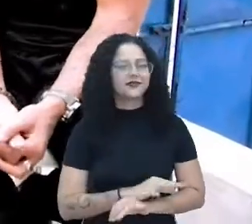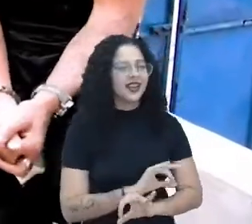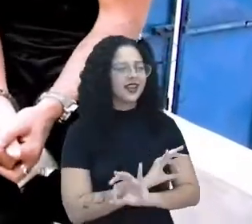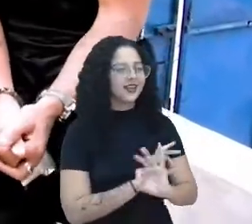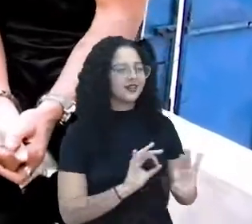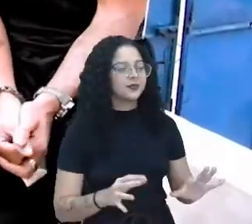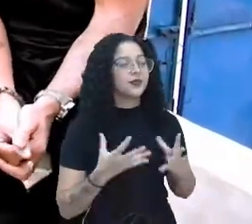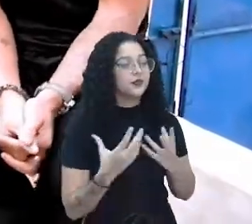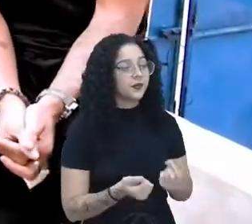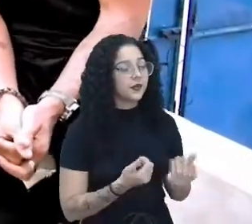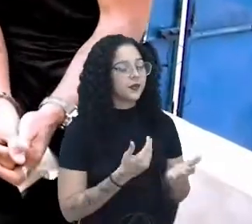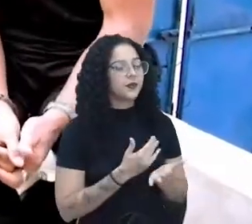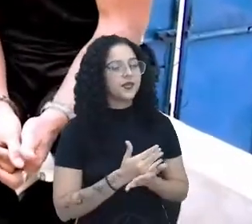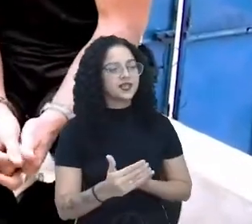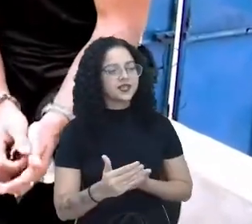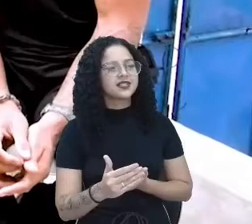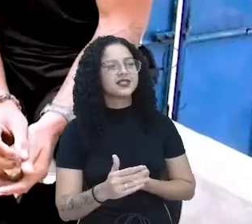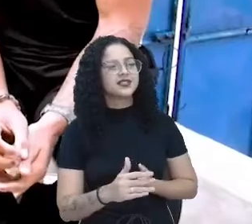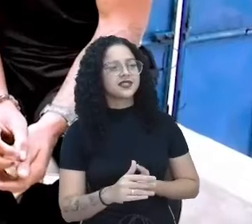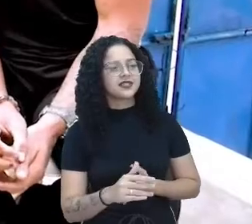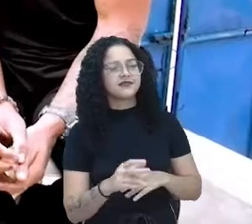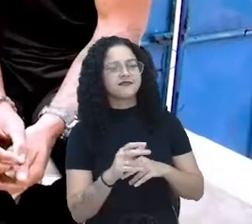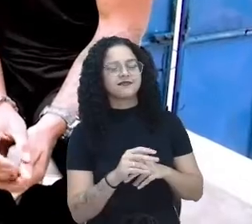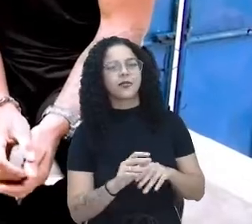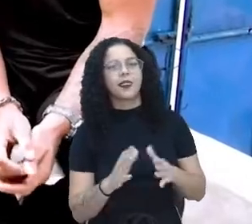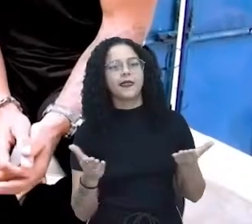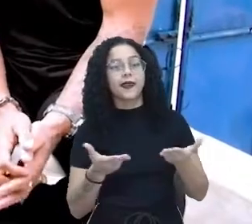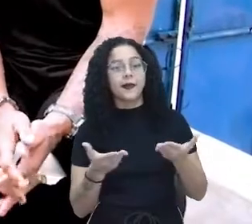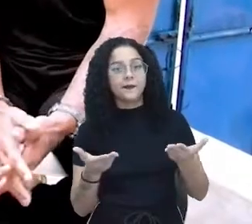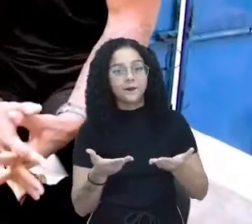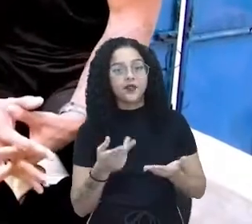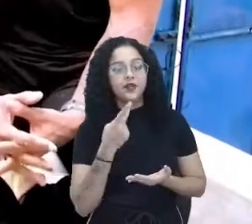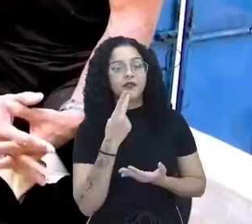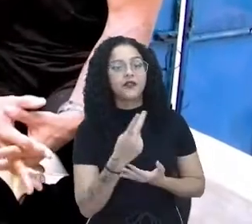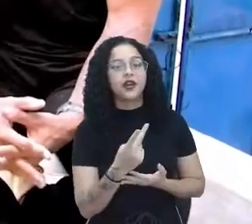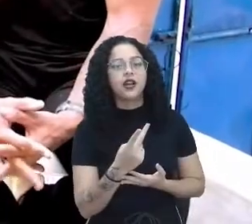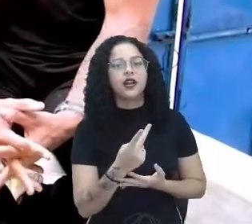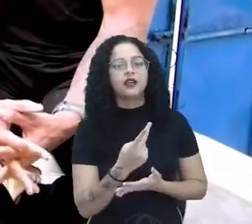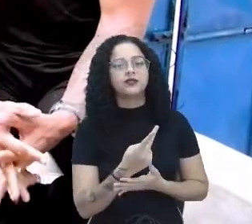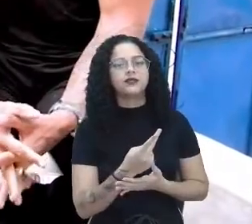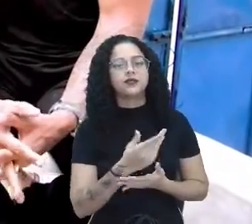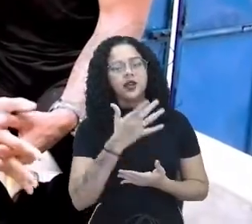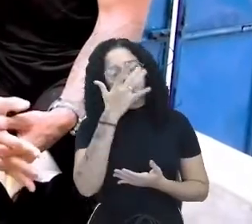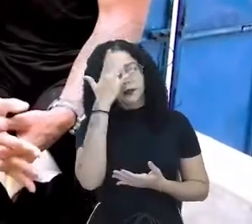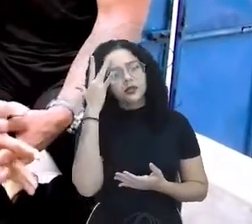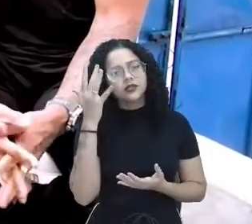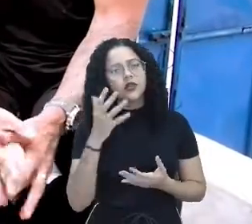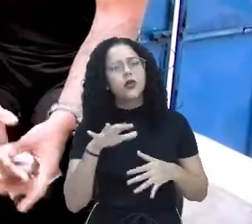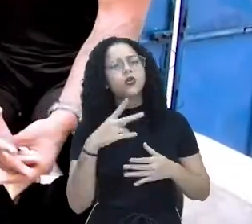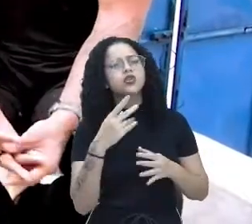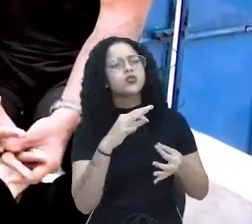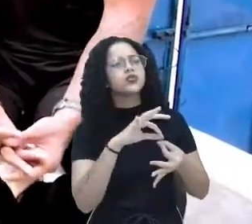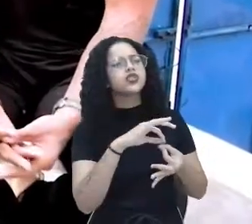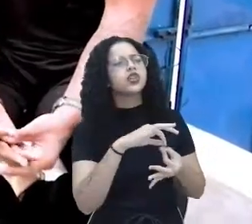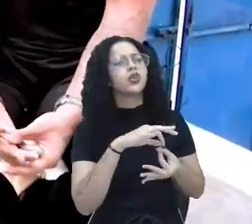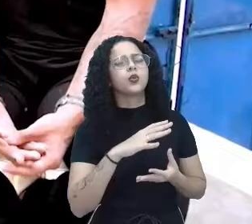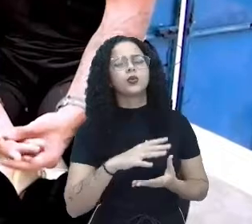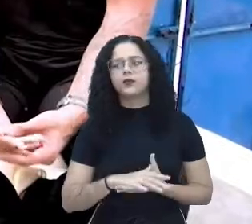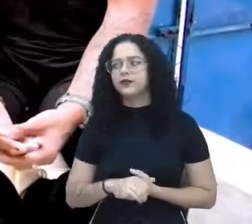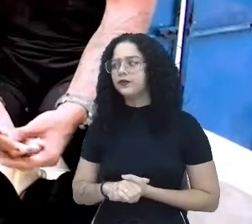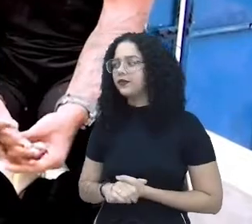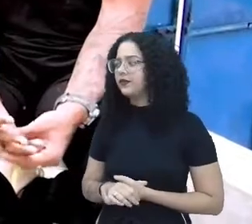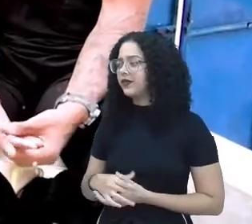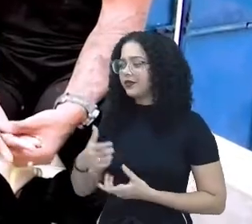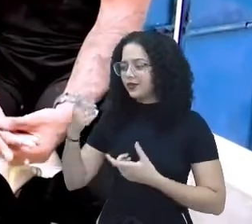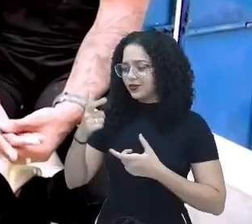Ó, vamos começar contemplando as pessoas jovens místicas que querem saber qual é o seu signo. Pronto, eu sou